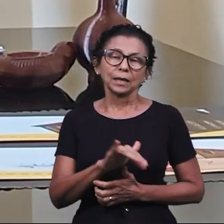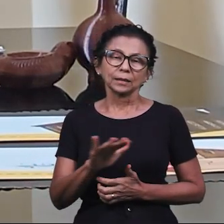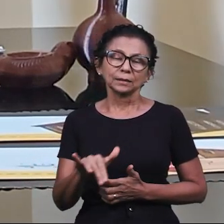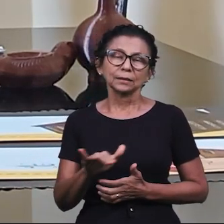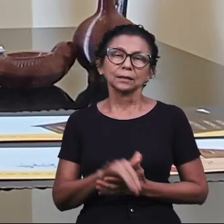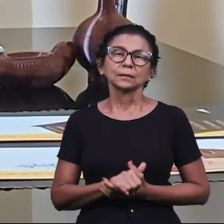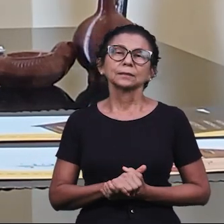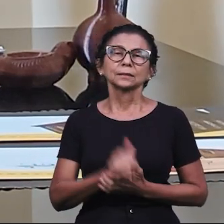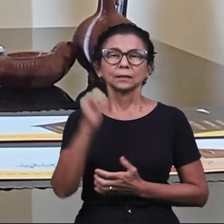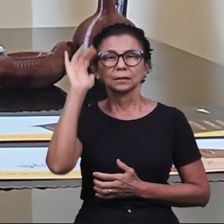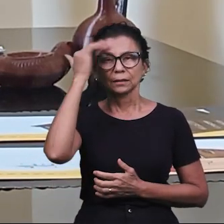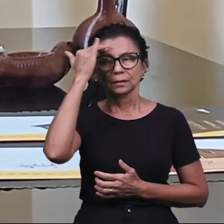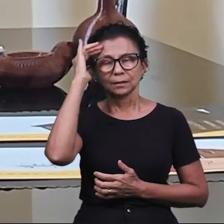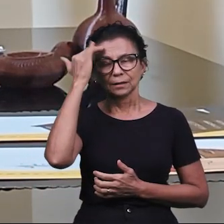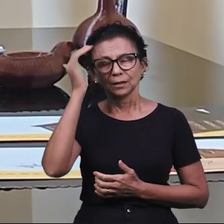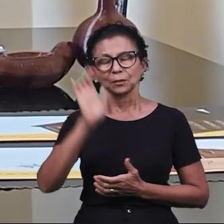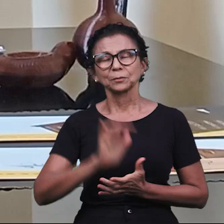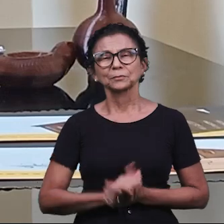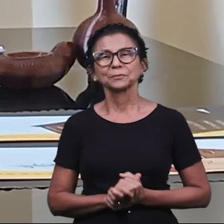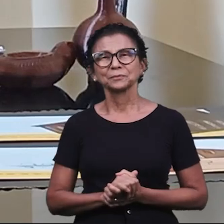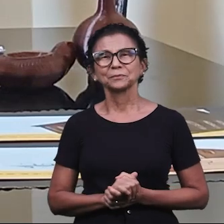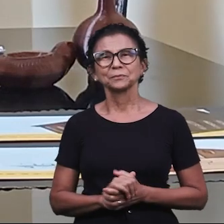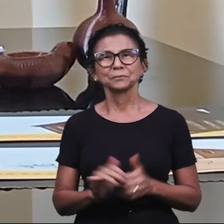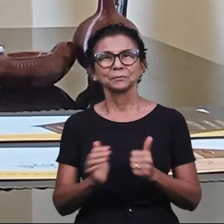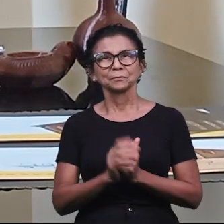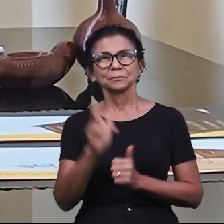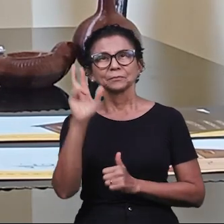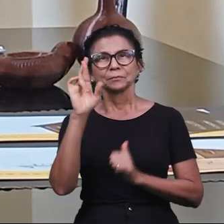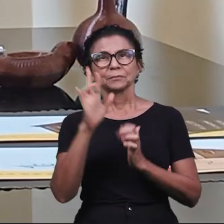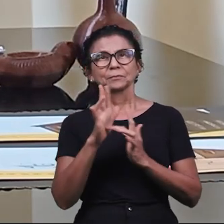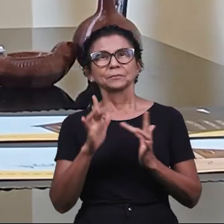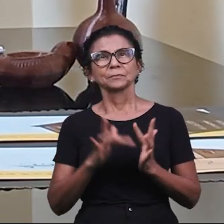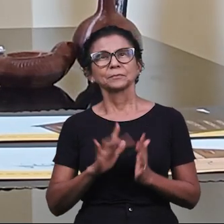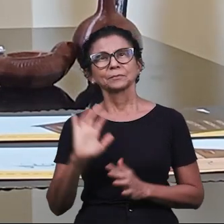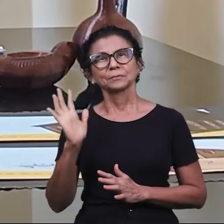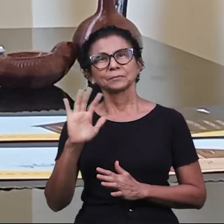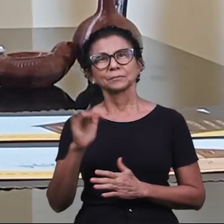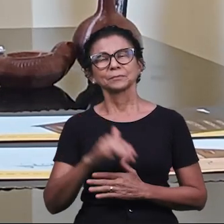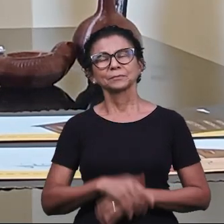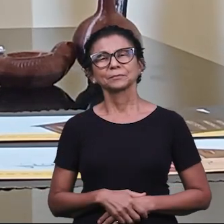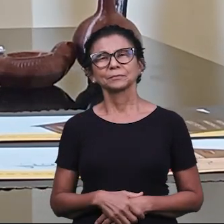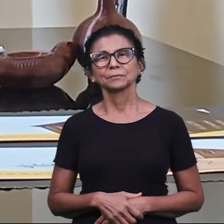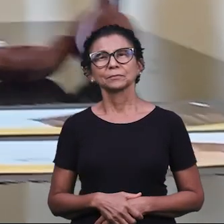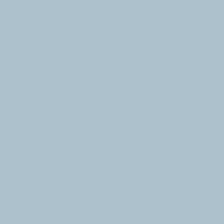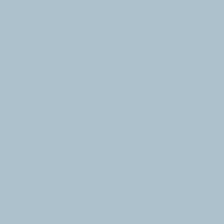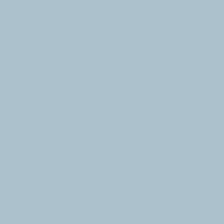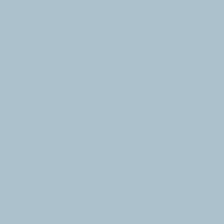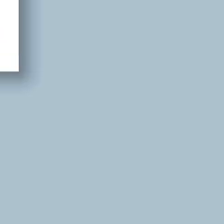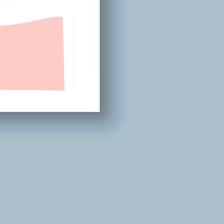utilizar esses recursos. Amém? Desejo a todos a paz do Senhor Jesus. Muito obrigada.